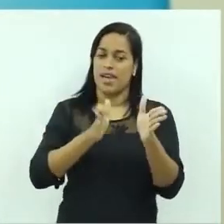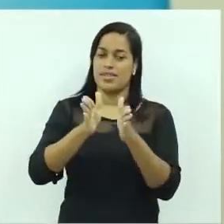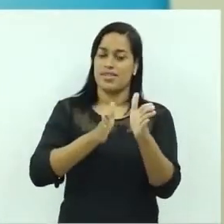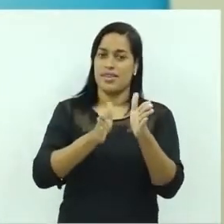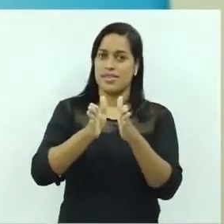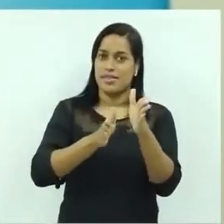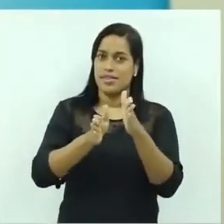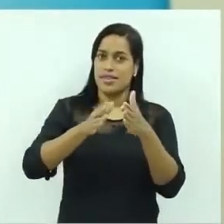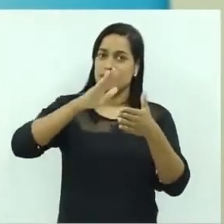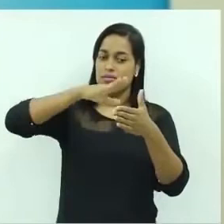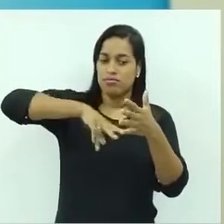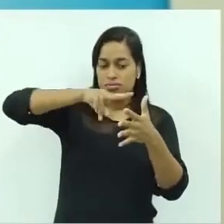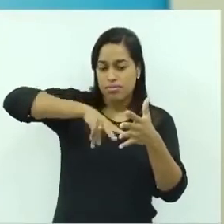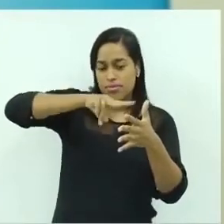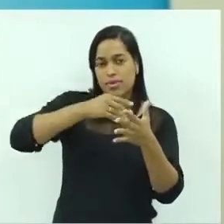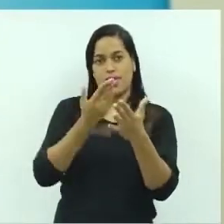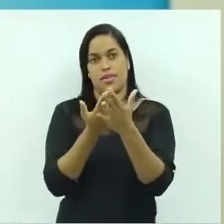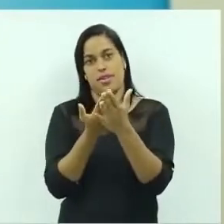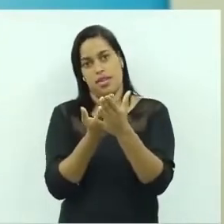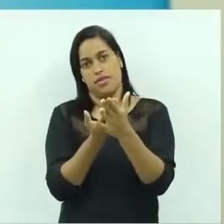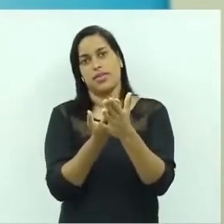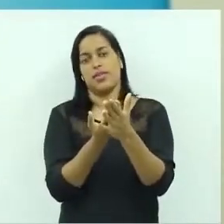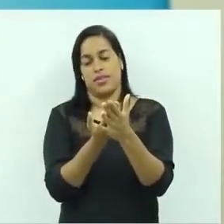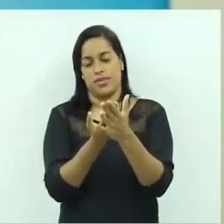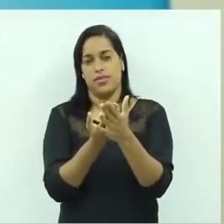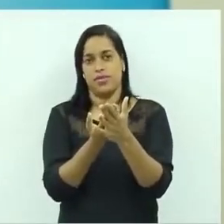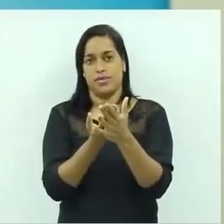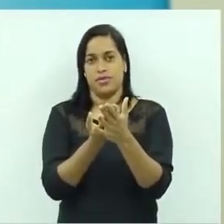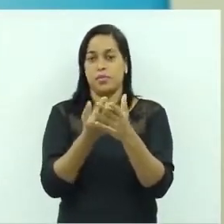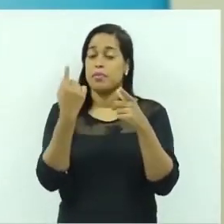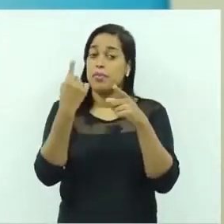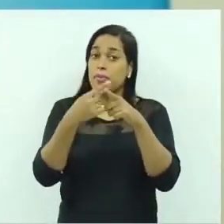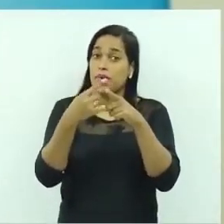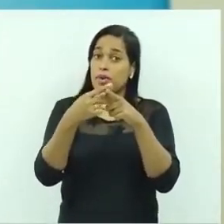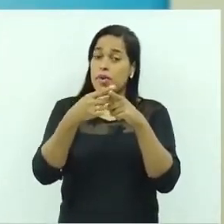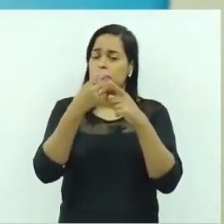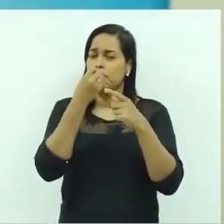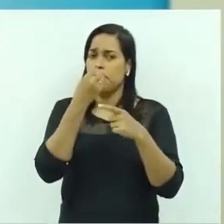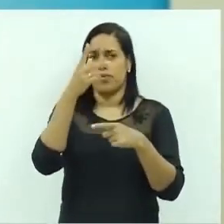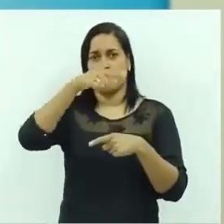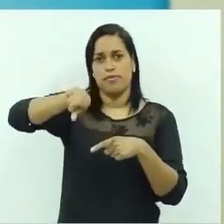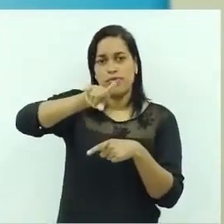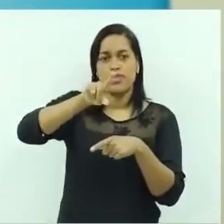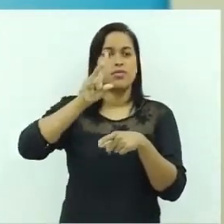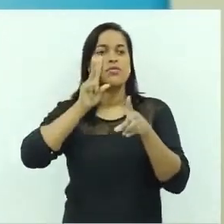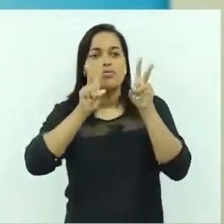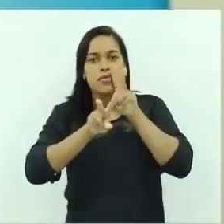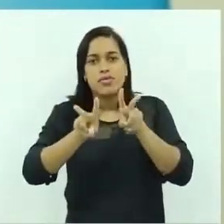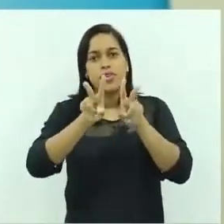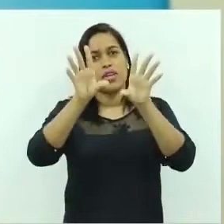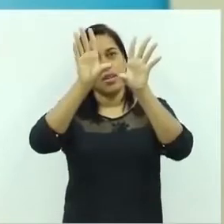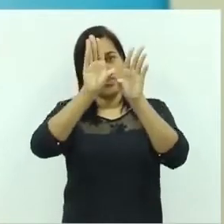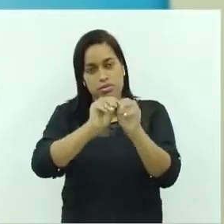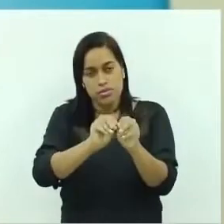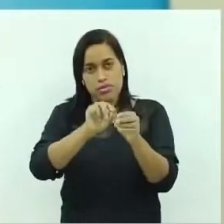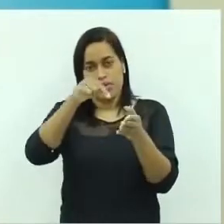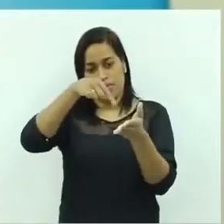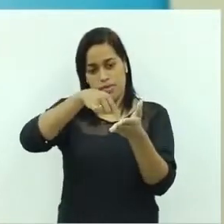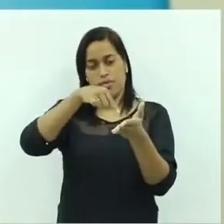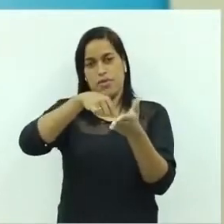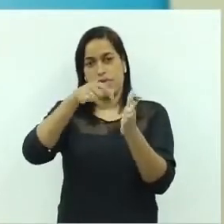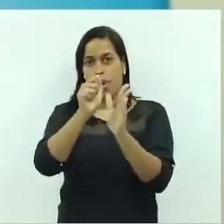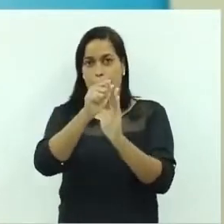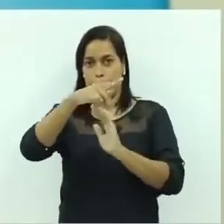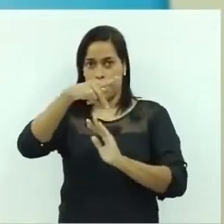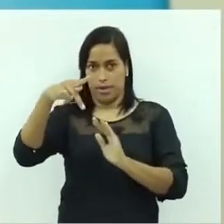você ainda não acessou, eu te faço uma advertência. Antes de continuar assistindo a esse vídeo, baixa lá o caderno e comece a estudar por